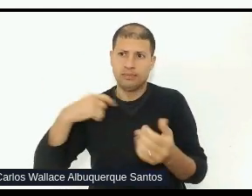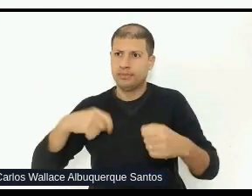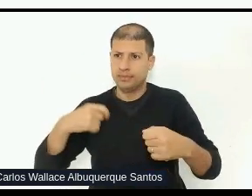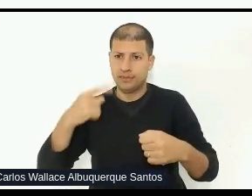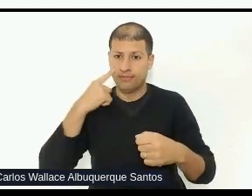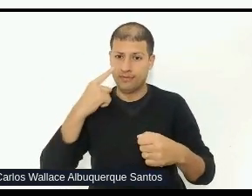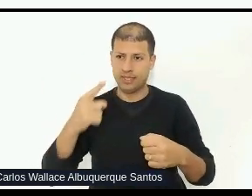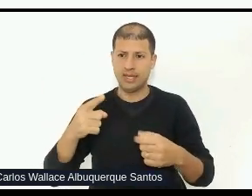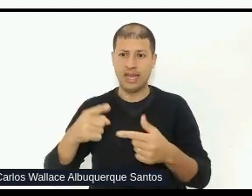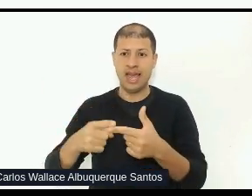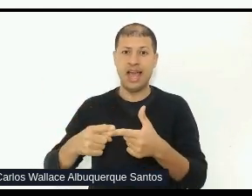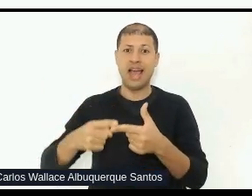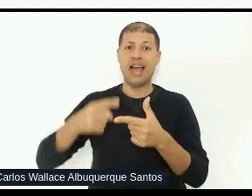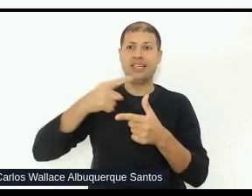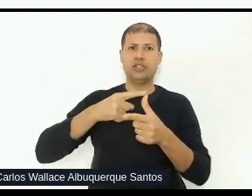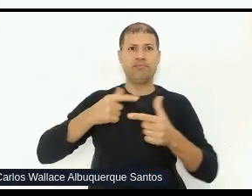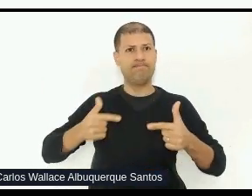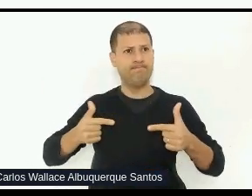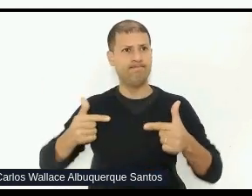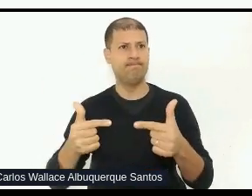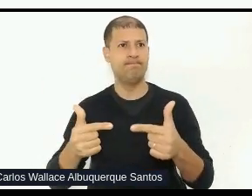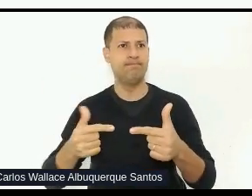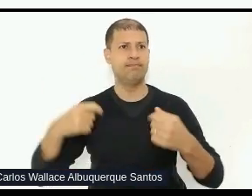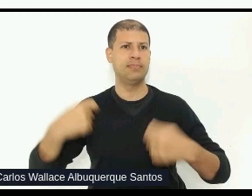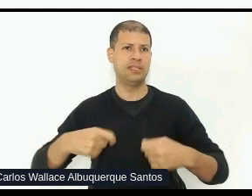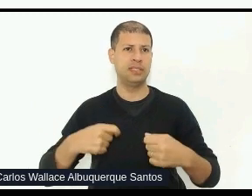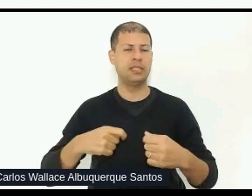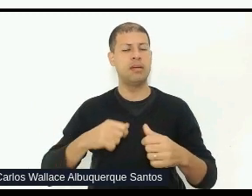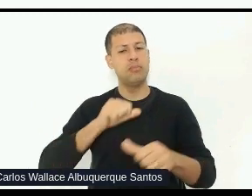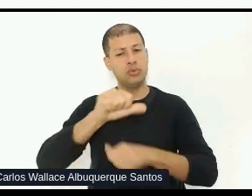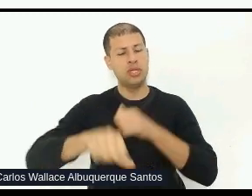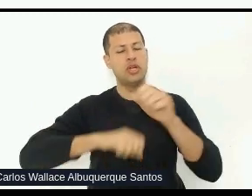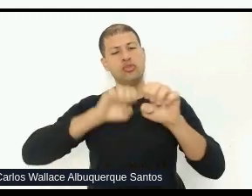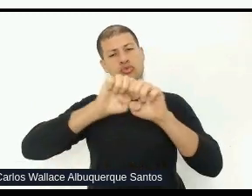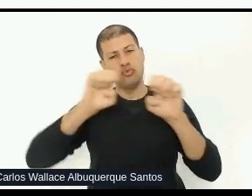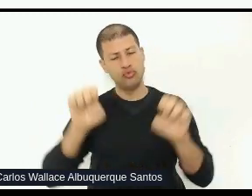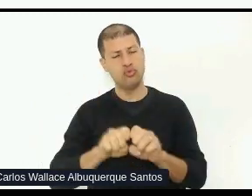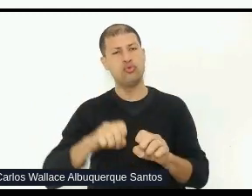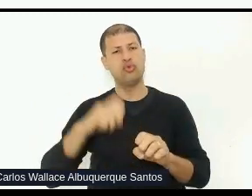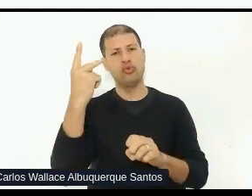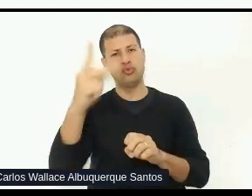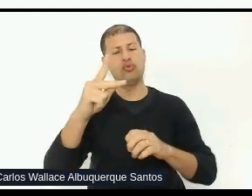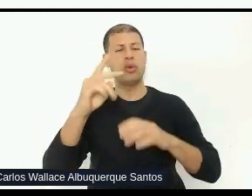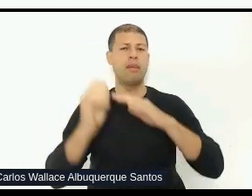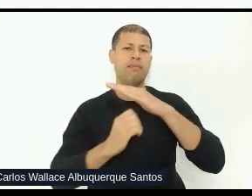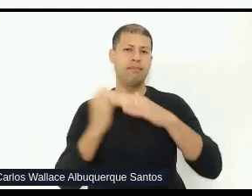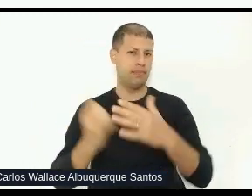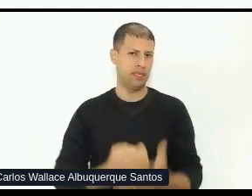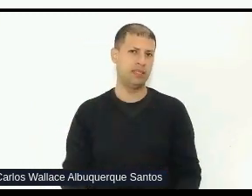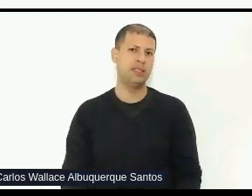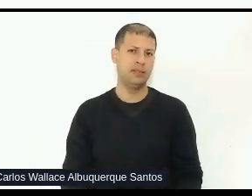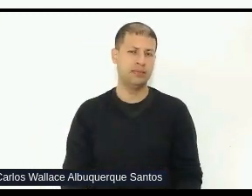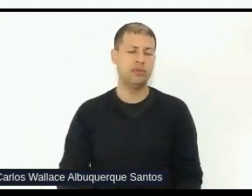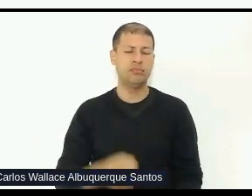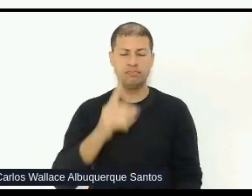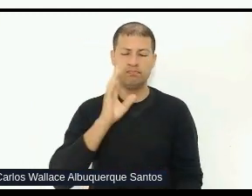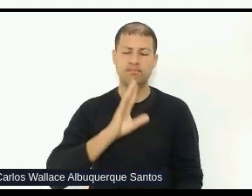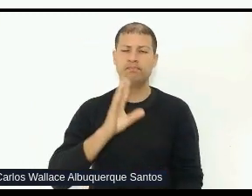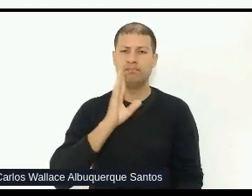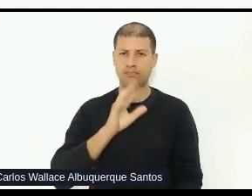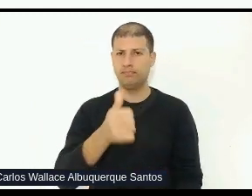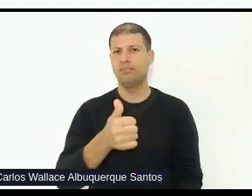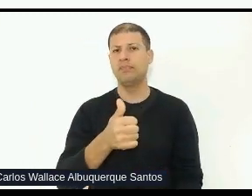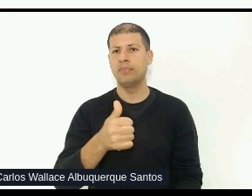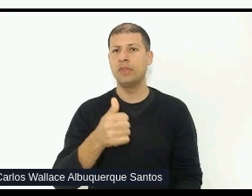ativa, proativa e mudar estruturalmente, né, a sua organização. Então, assim, isso é muito legal e aí